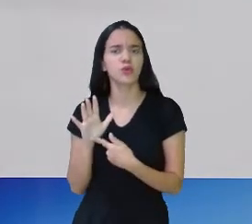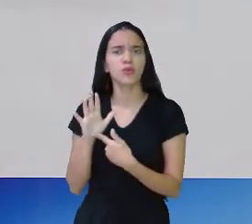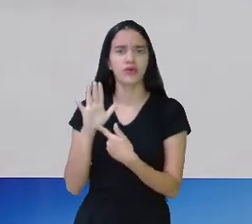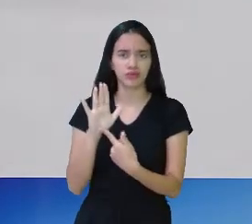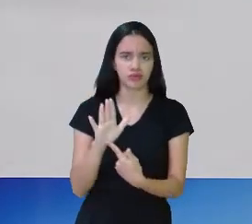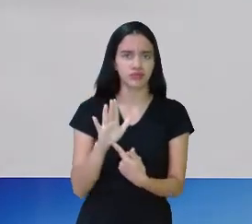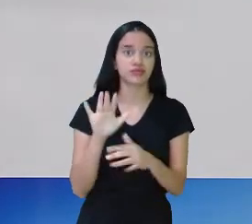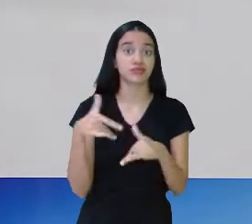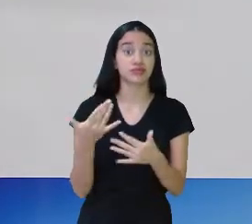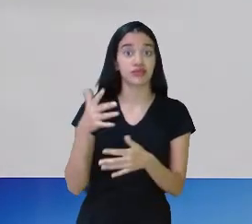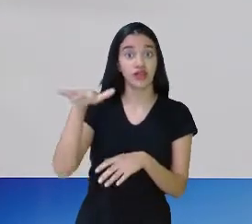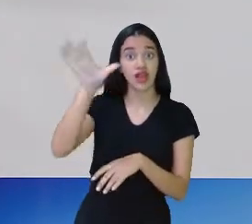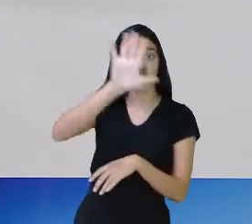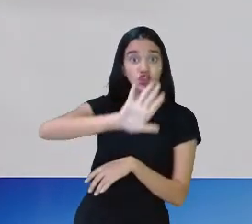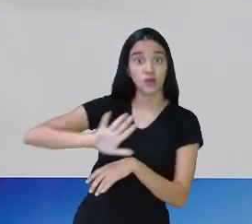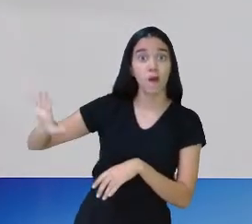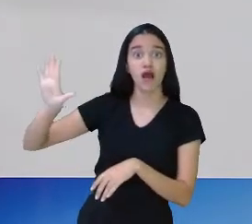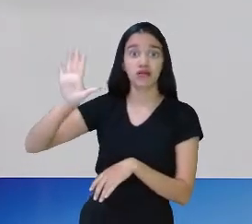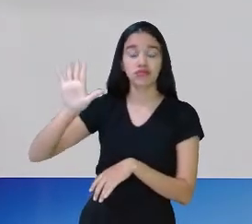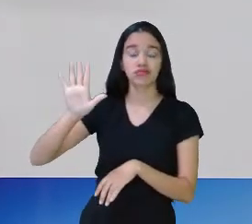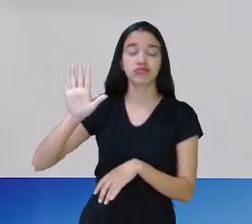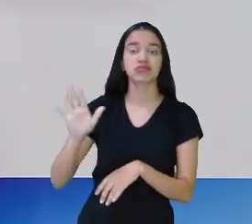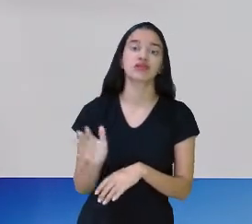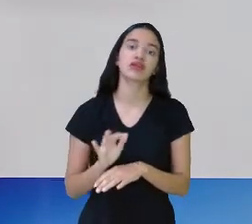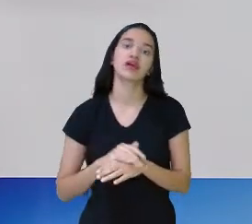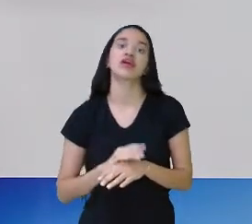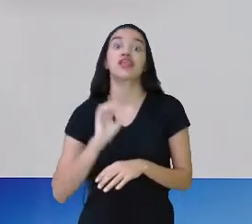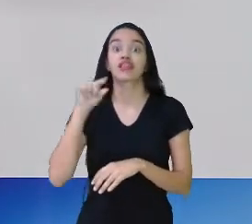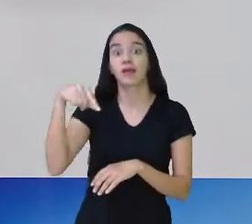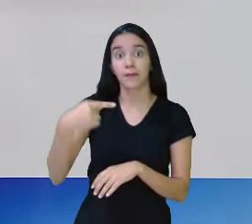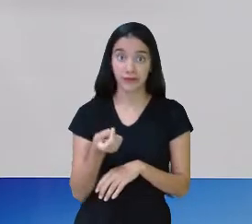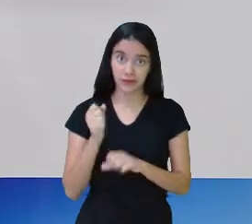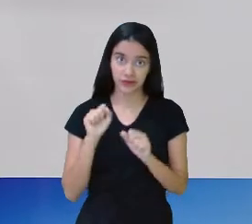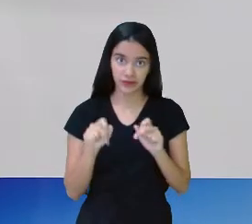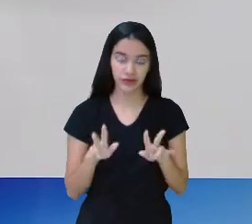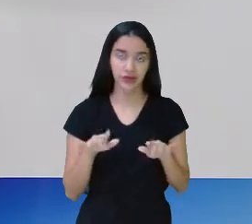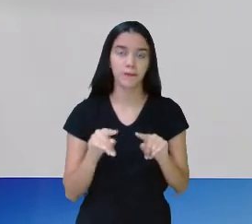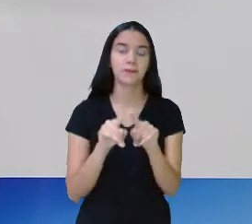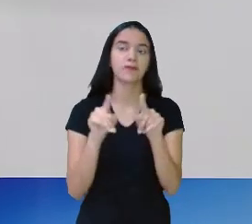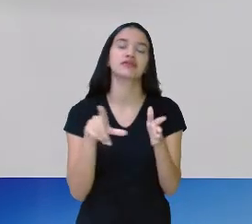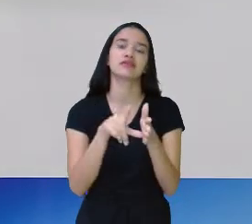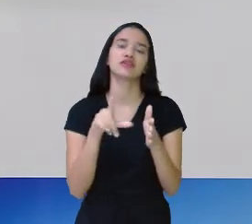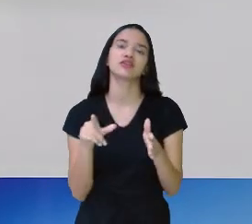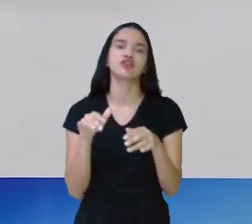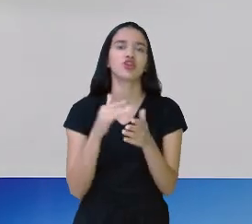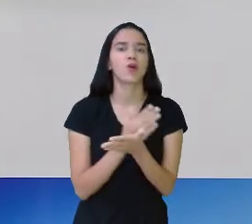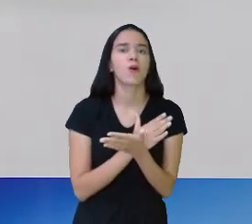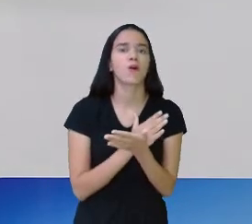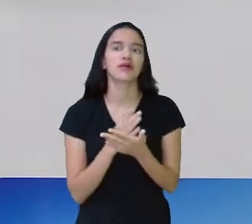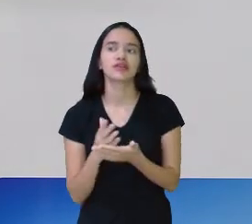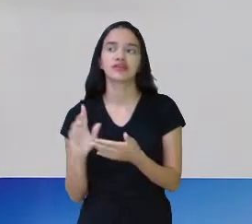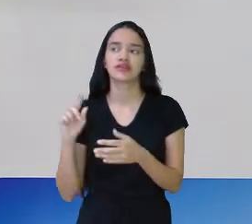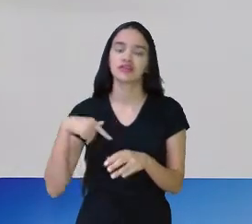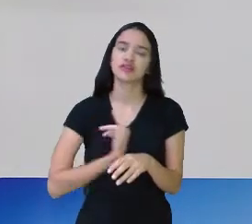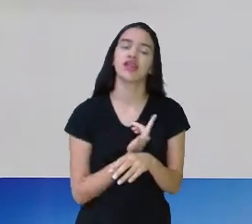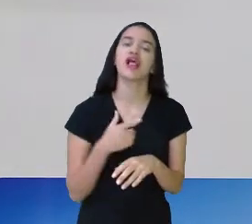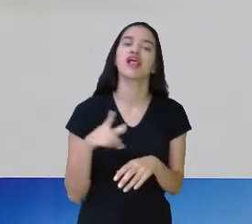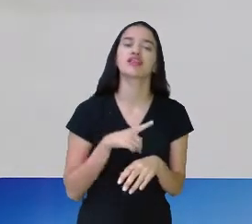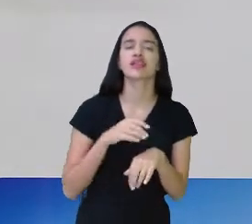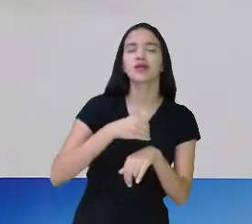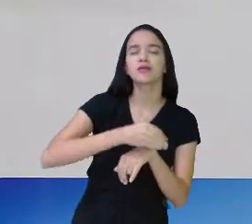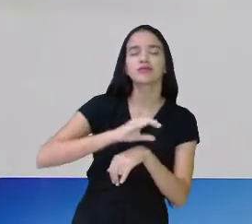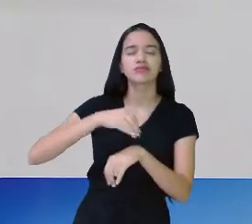figuras espaciais num próximo momento, beleza? Antes da gente começar a nossa aulinha, eu tenho